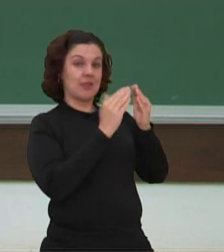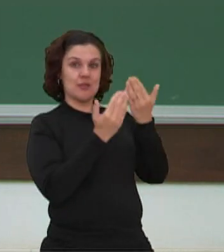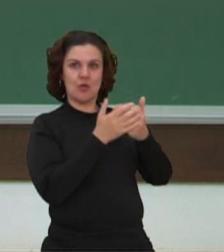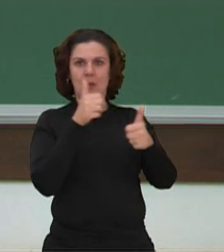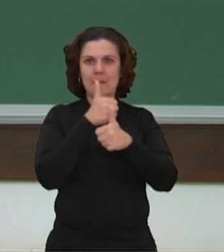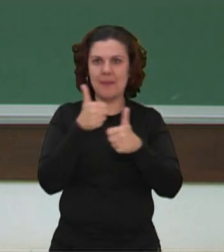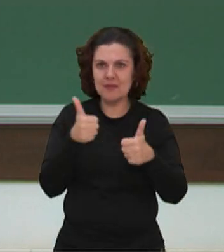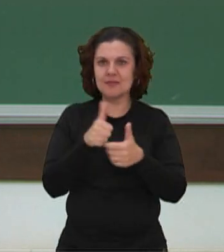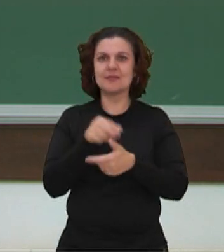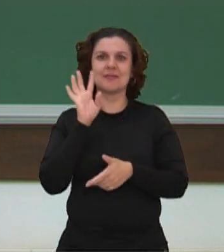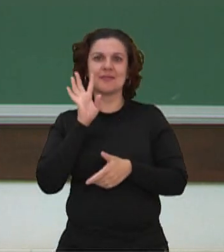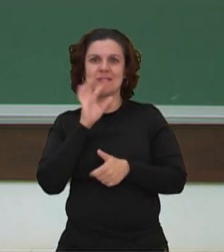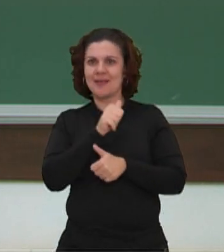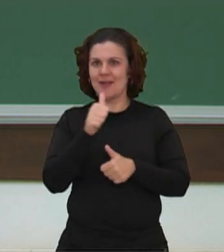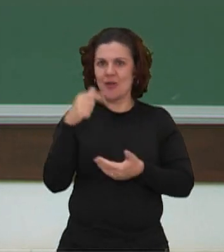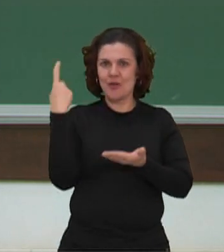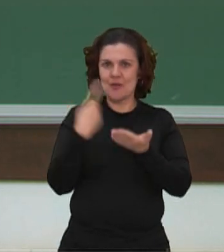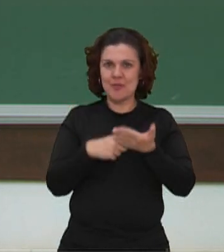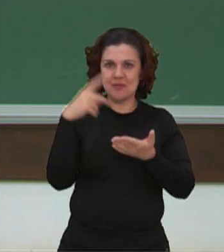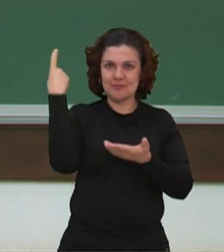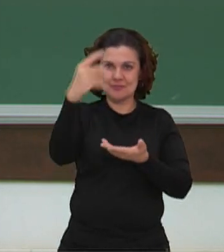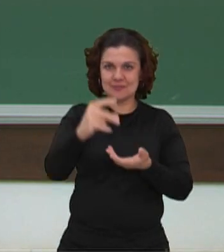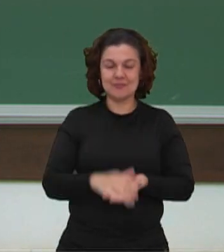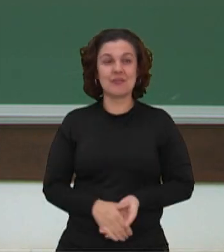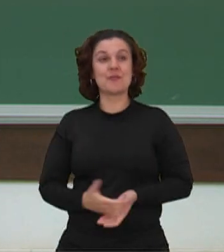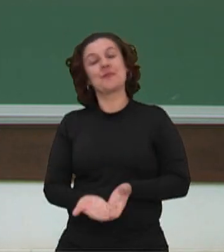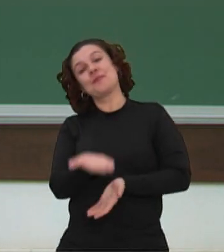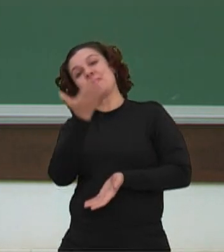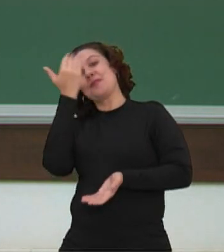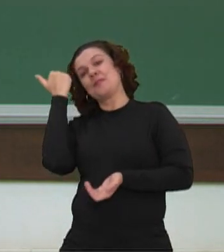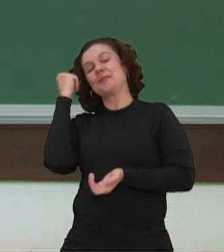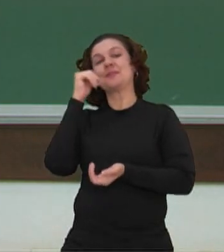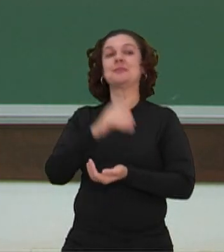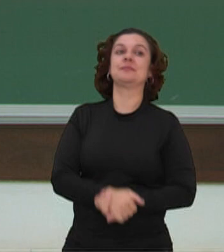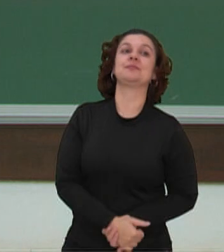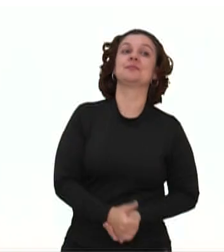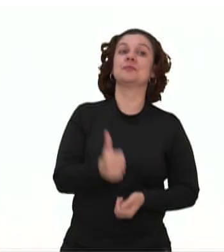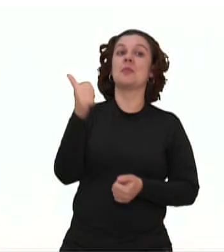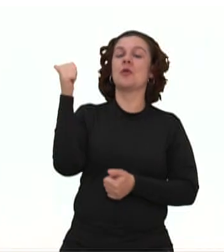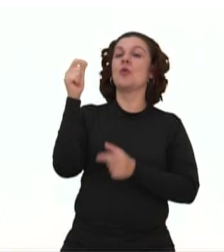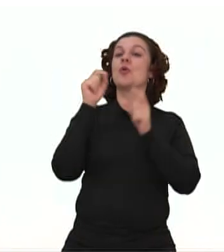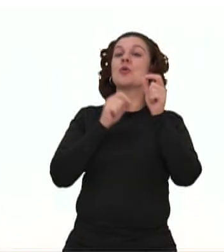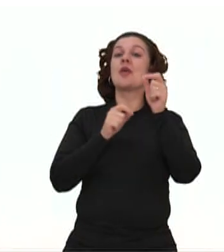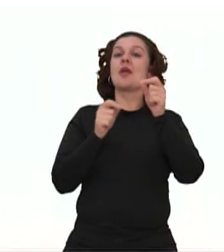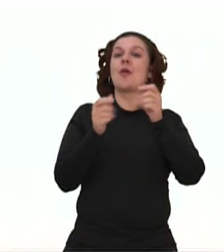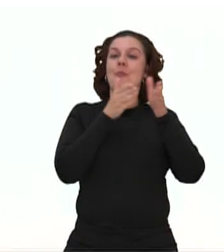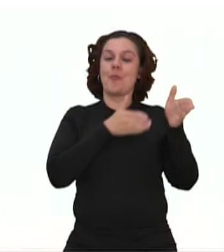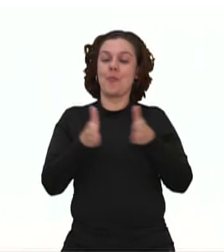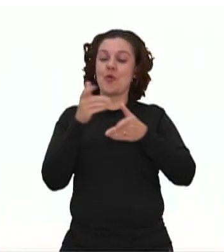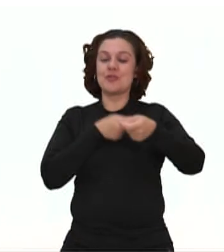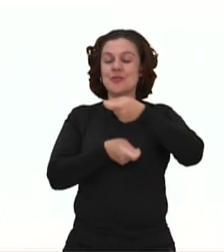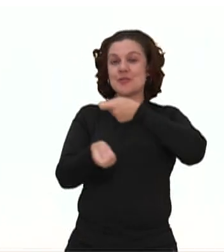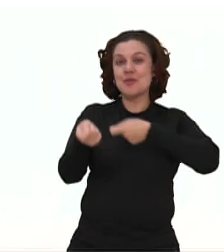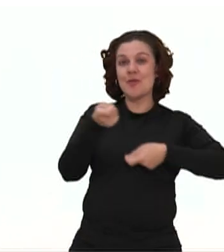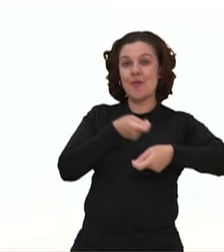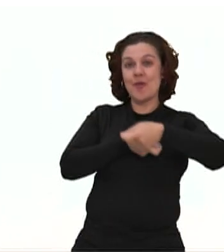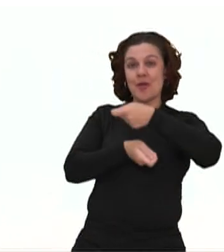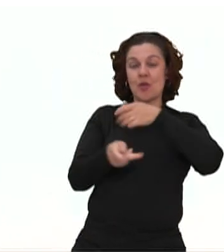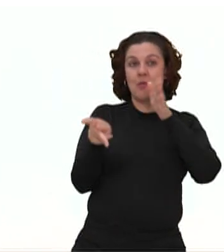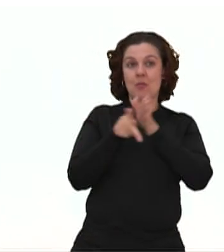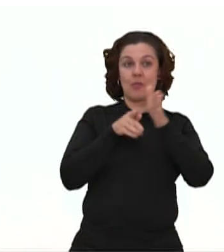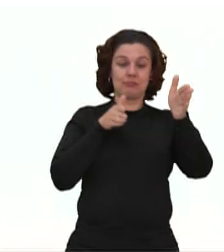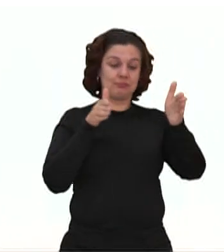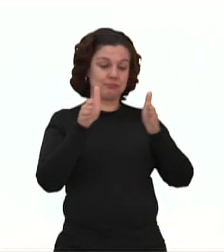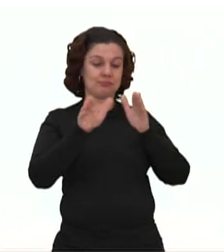escola. Legal? Recados dados? Vamos iniciar nossa revisão de hoje falando sobre produção econômica no